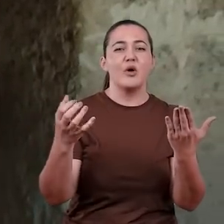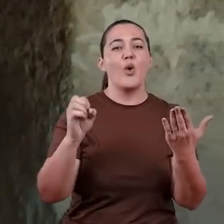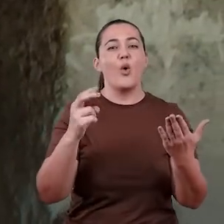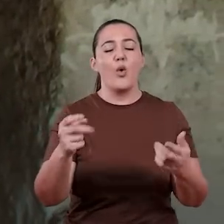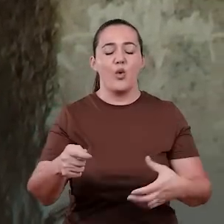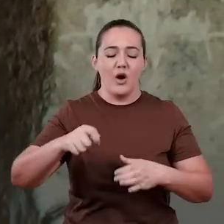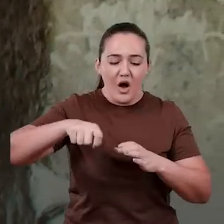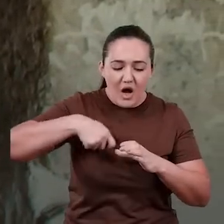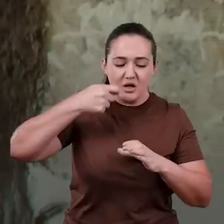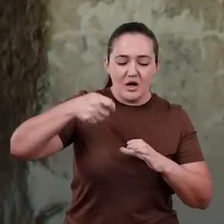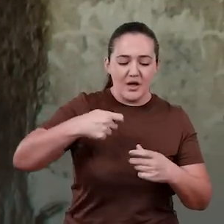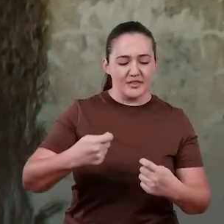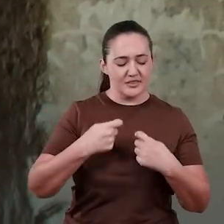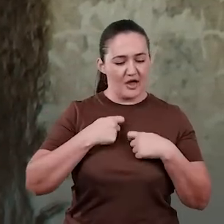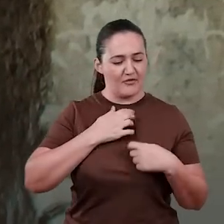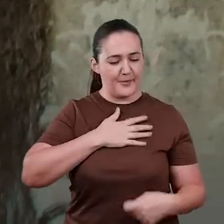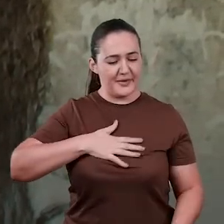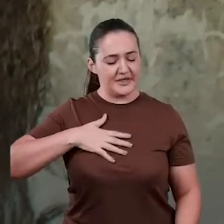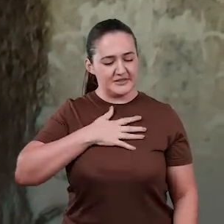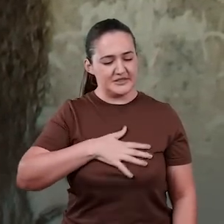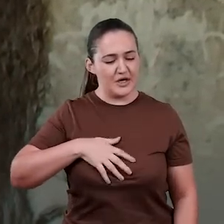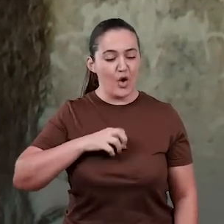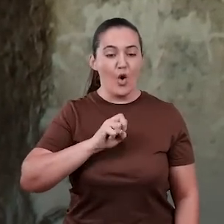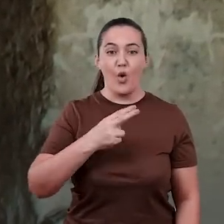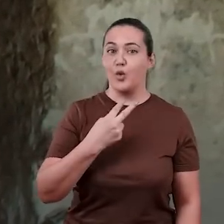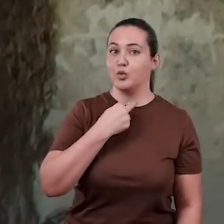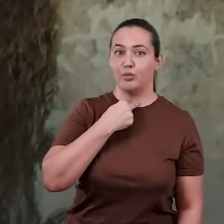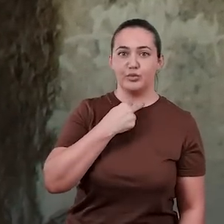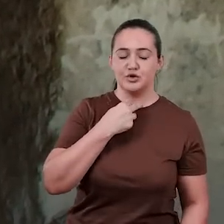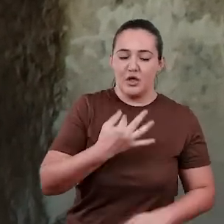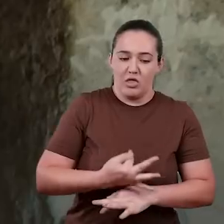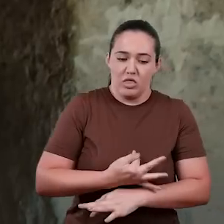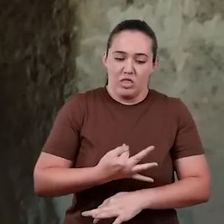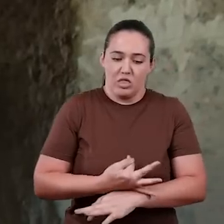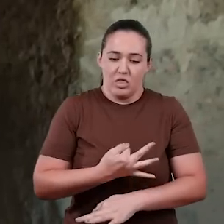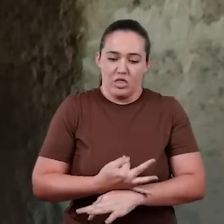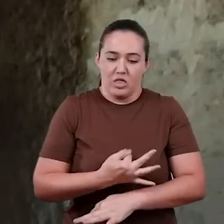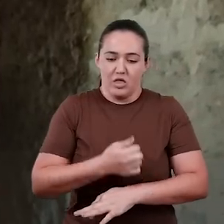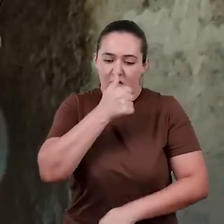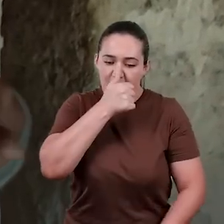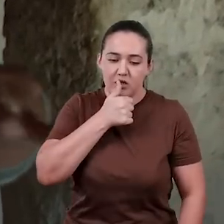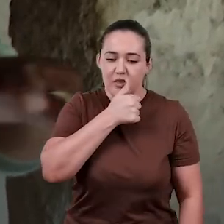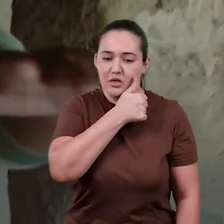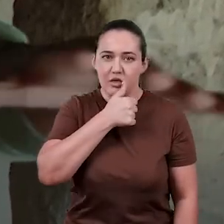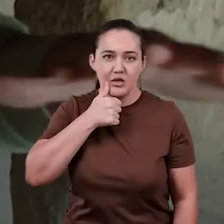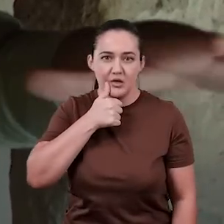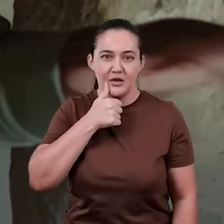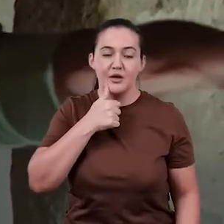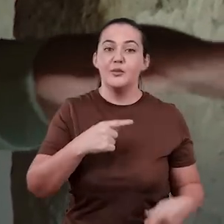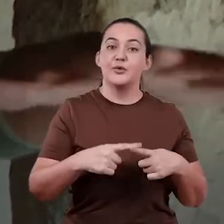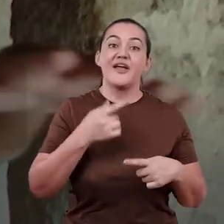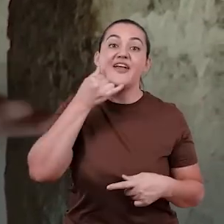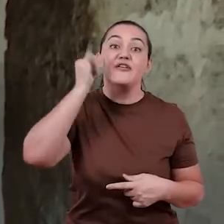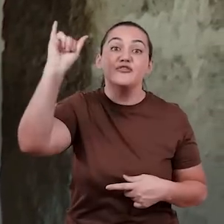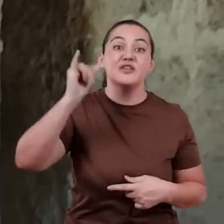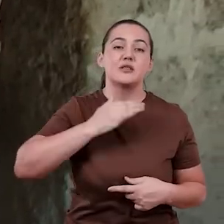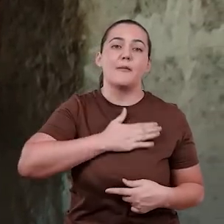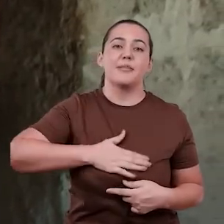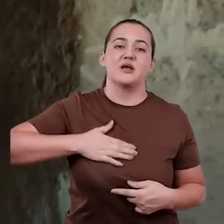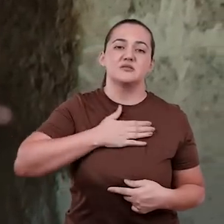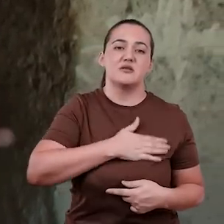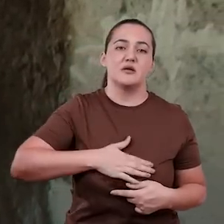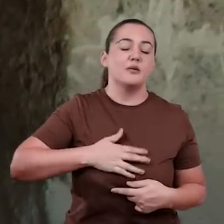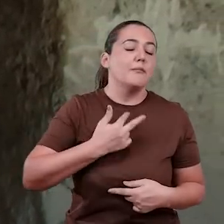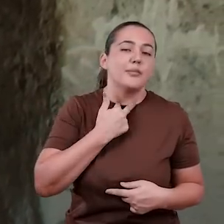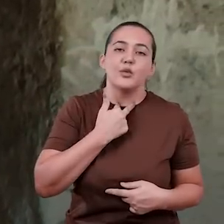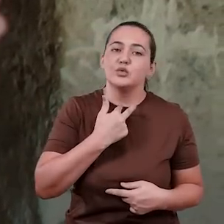um prazer para o corpo, já que eles praticavam a abstinência de qualquer outra coisa que pudesse